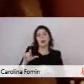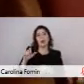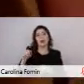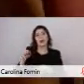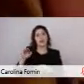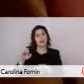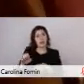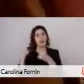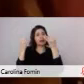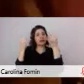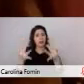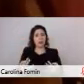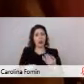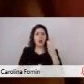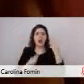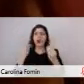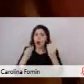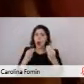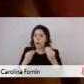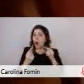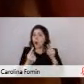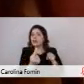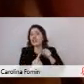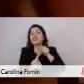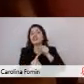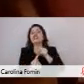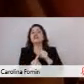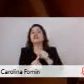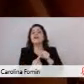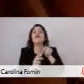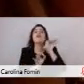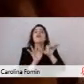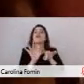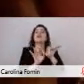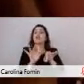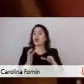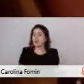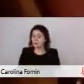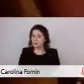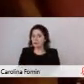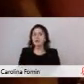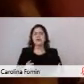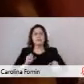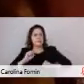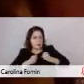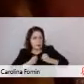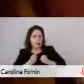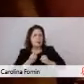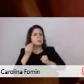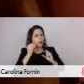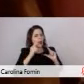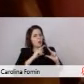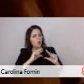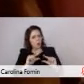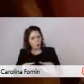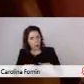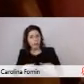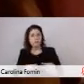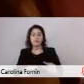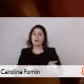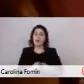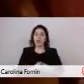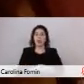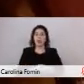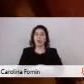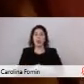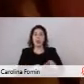que a intenção desse projeto é reduzir a angústia, né, dentro do possível, dos magistrados, nessa